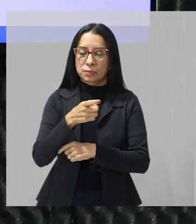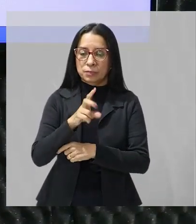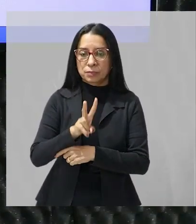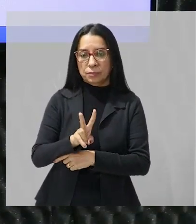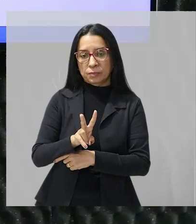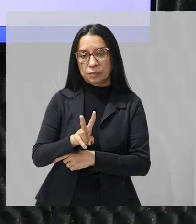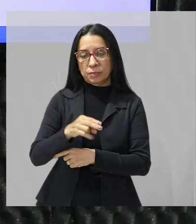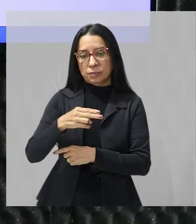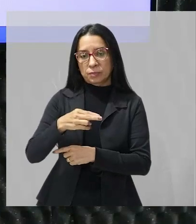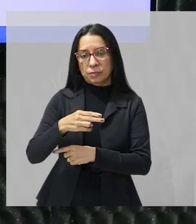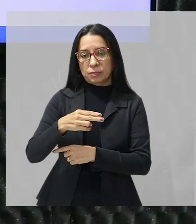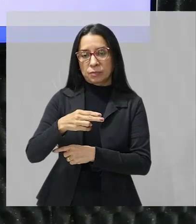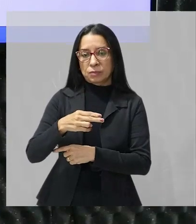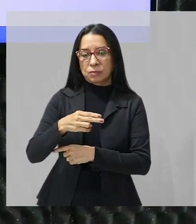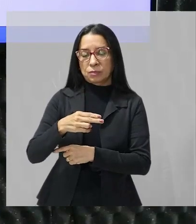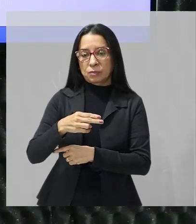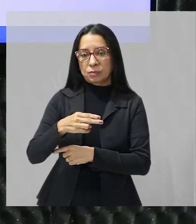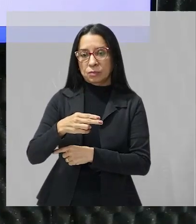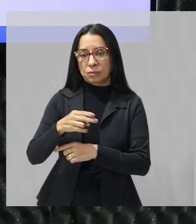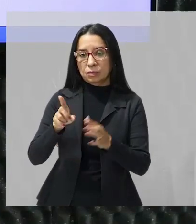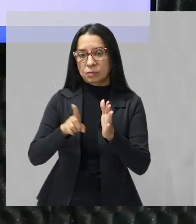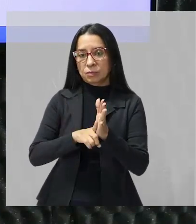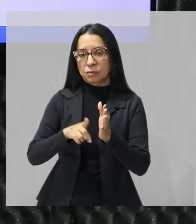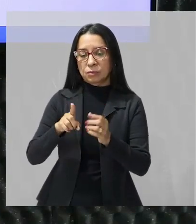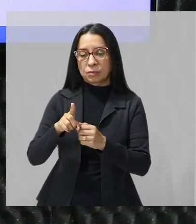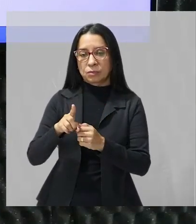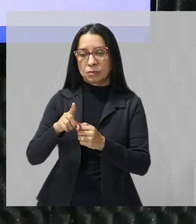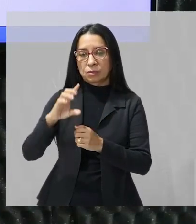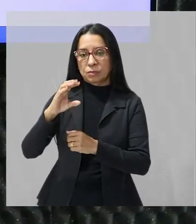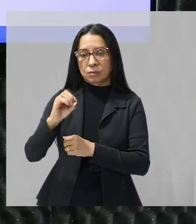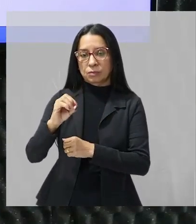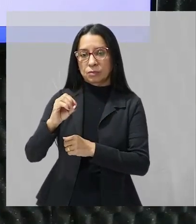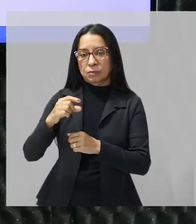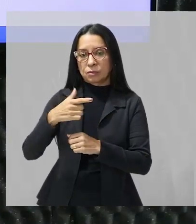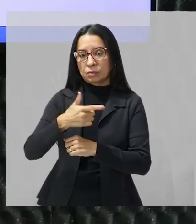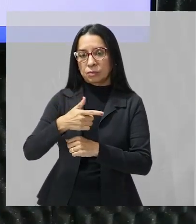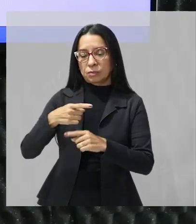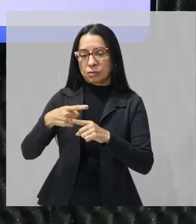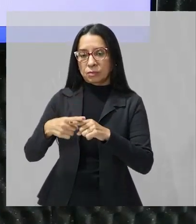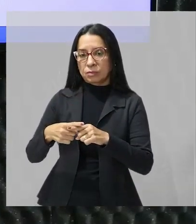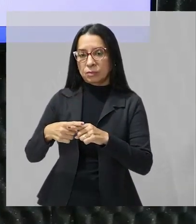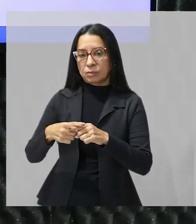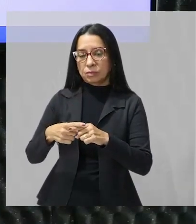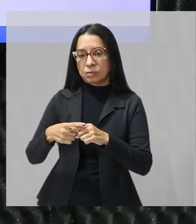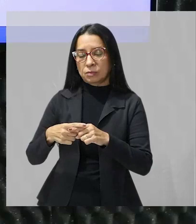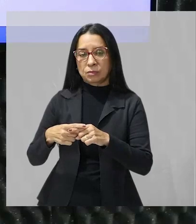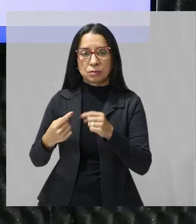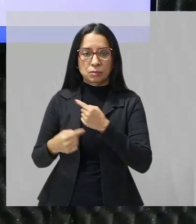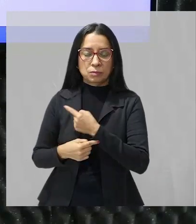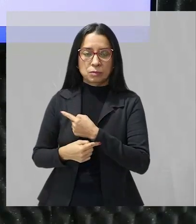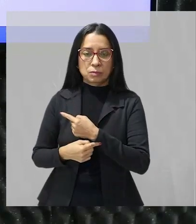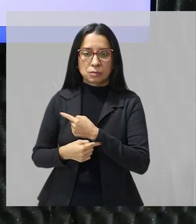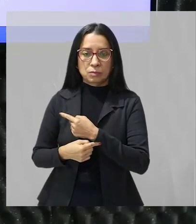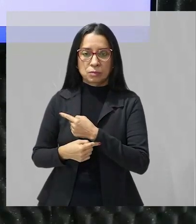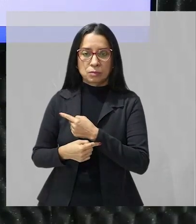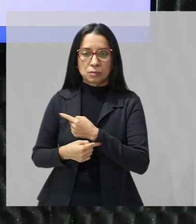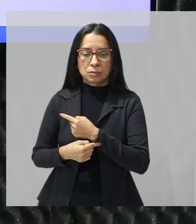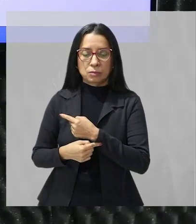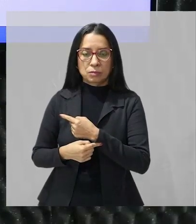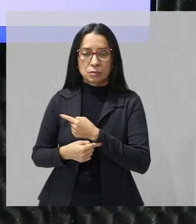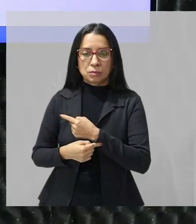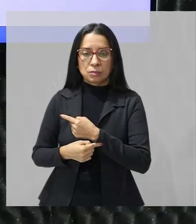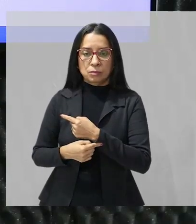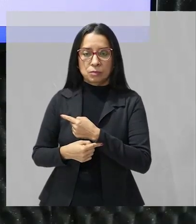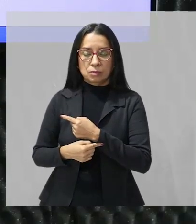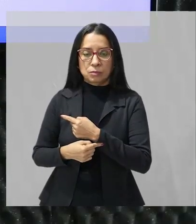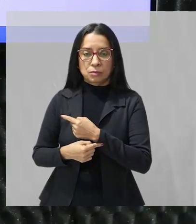vértice é dado por menos b sobre 2a, o b era 0, né? O menos é da fórmula, tá? E isso dividido por 2